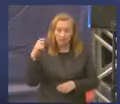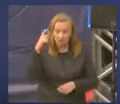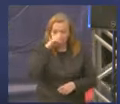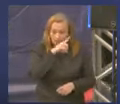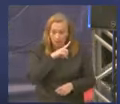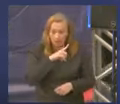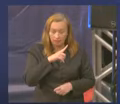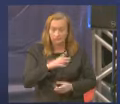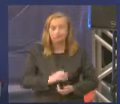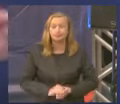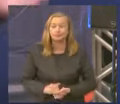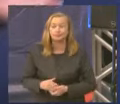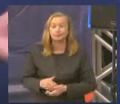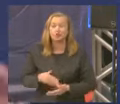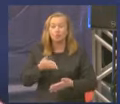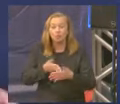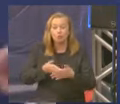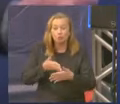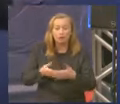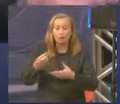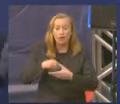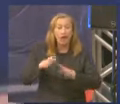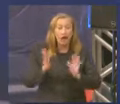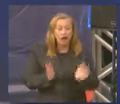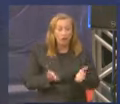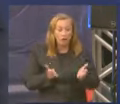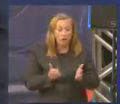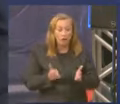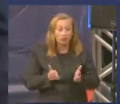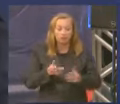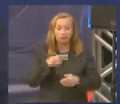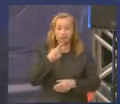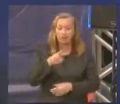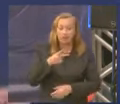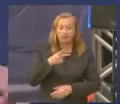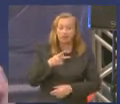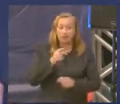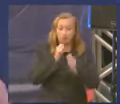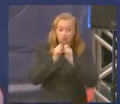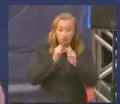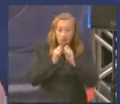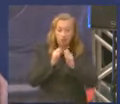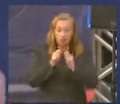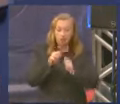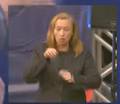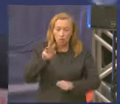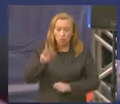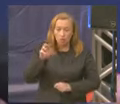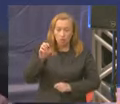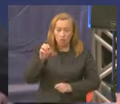os obstáculos internos. E agora, com a palavra, o jornalista Washington Santos.